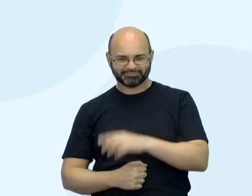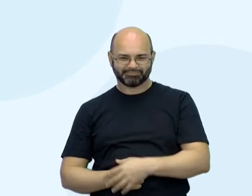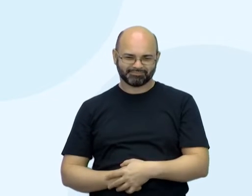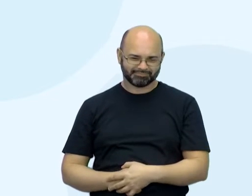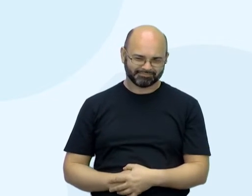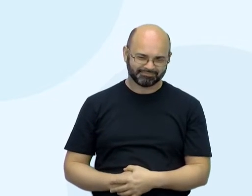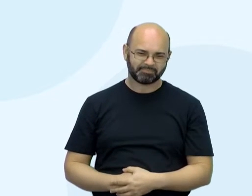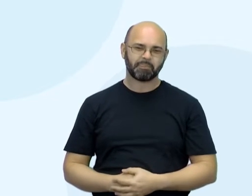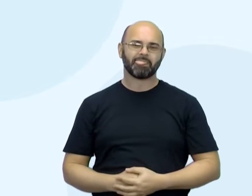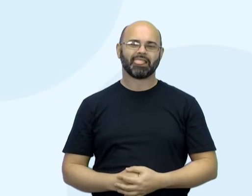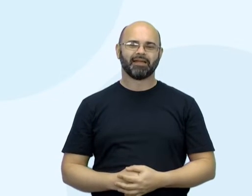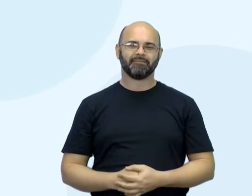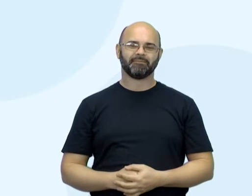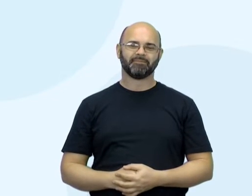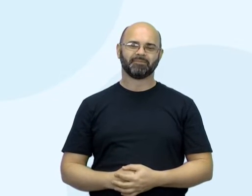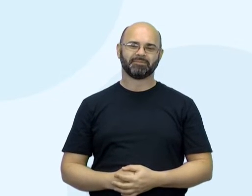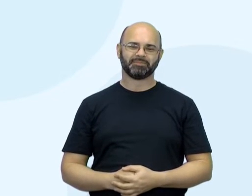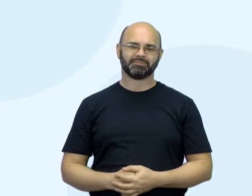vai.